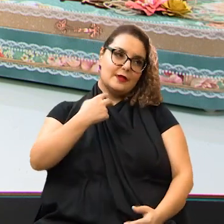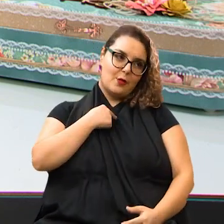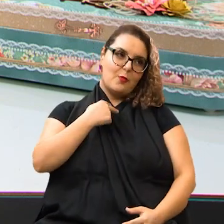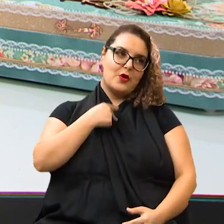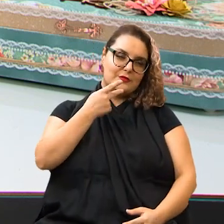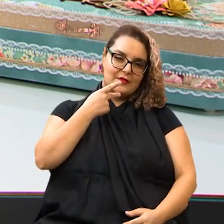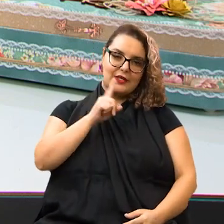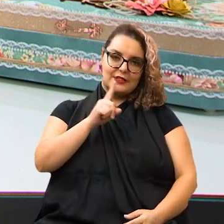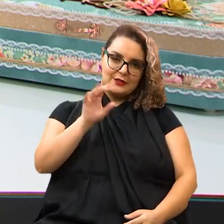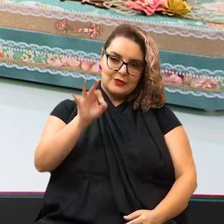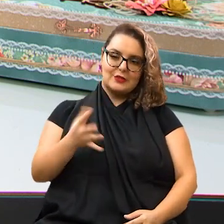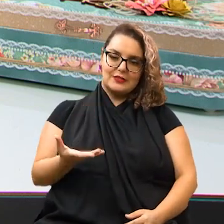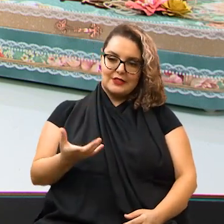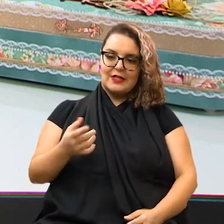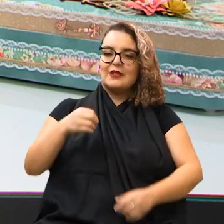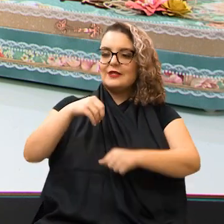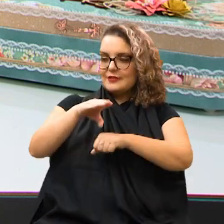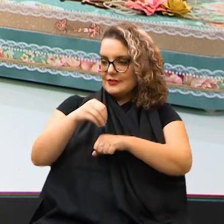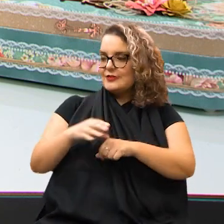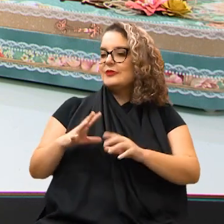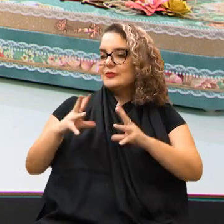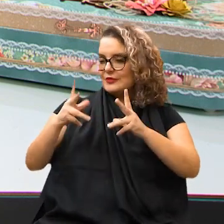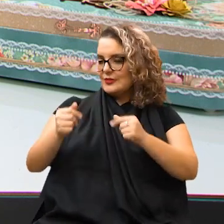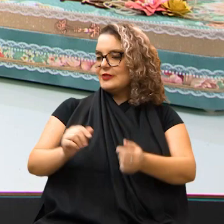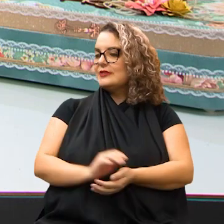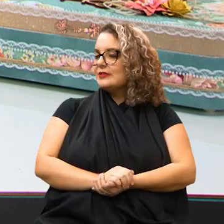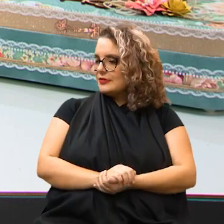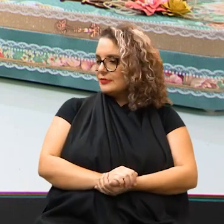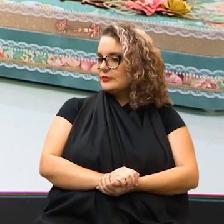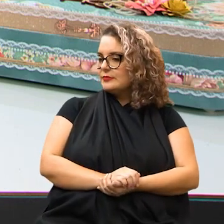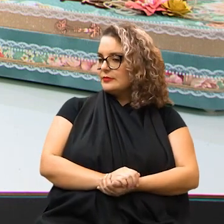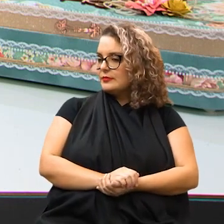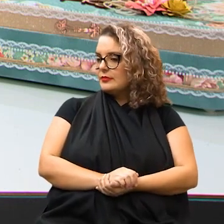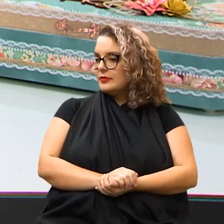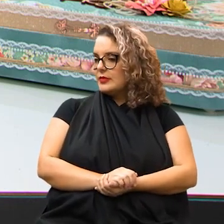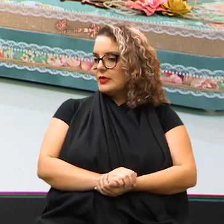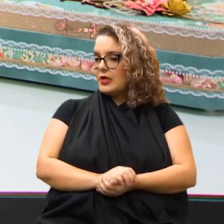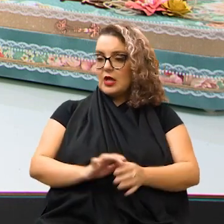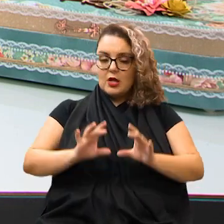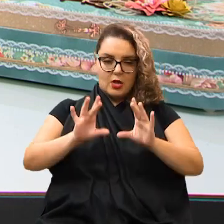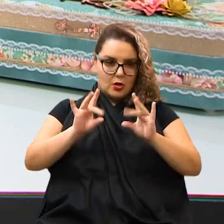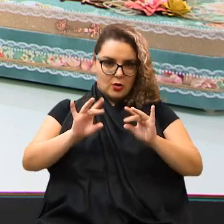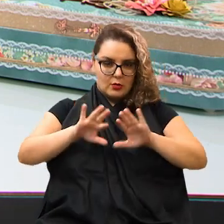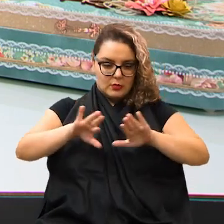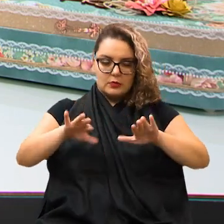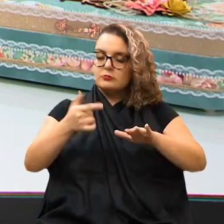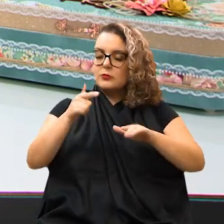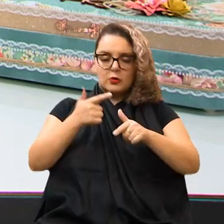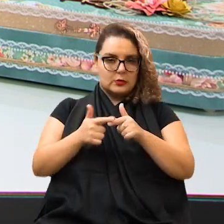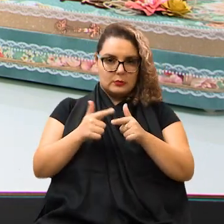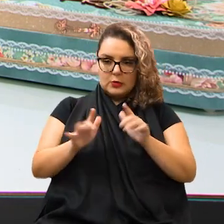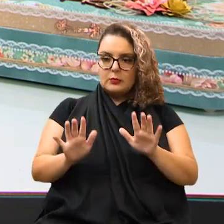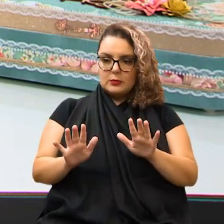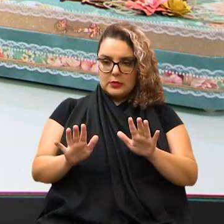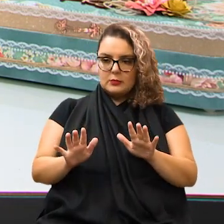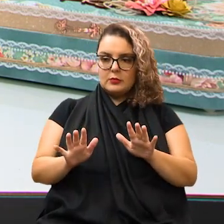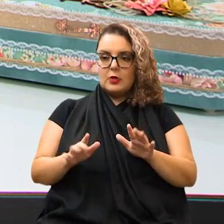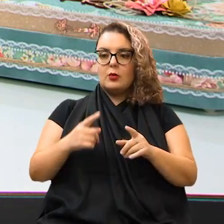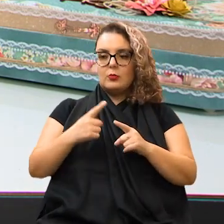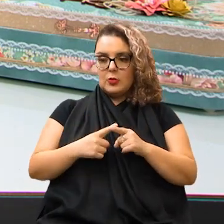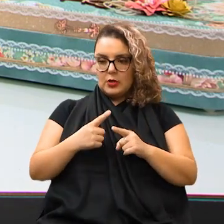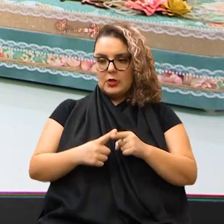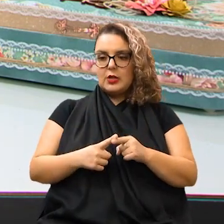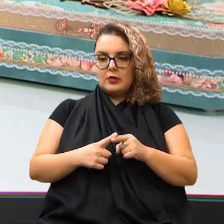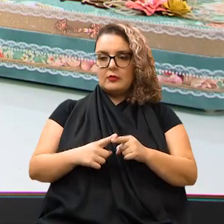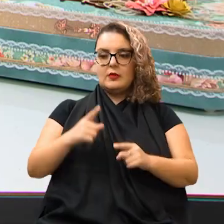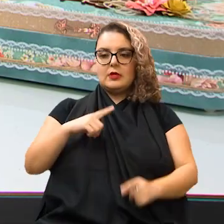certo. Não vale. Porque eu tô dando dicas que todo mundo consegue, tá? Então, ó, ficou colinha para fora? Não tem problema. Tá?